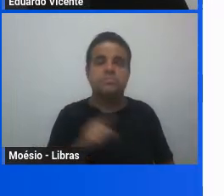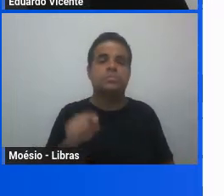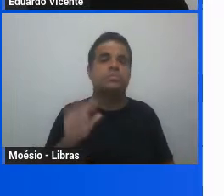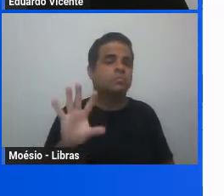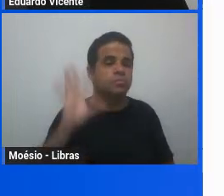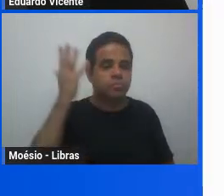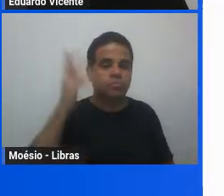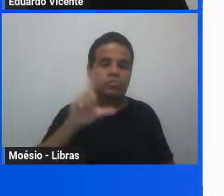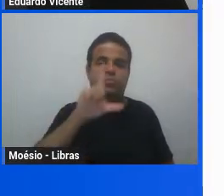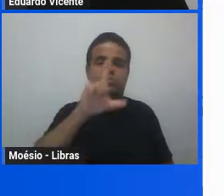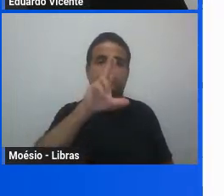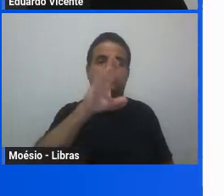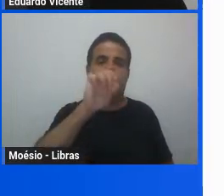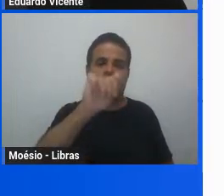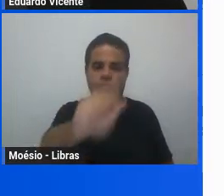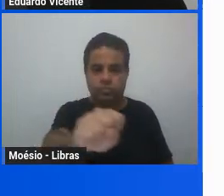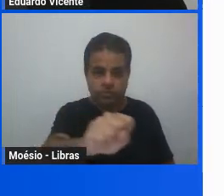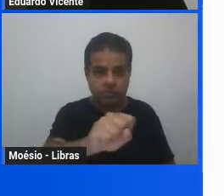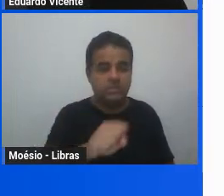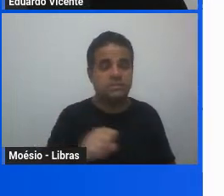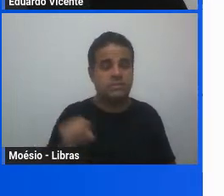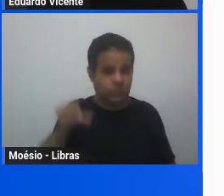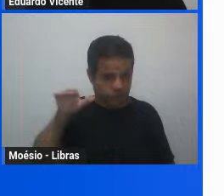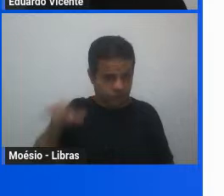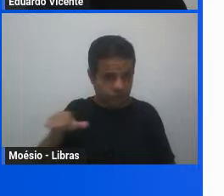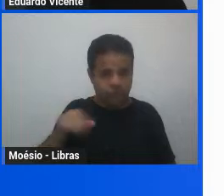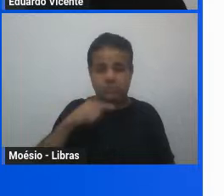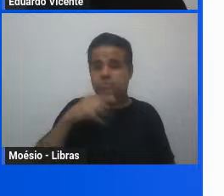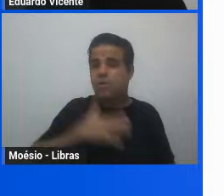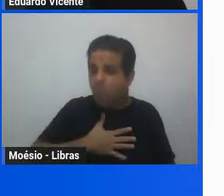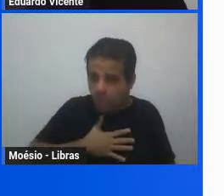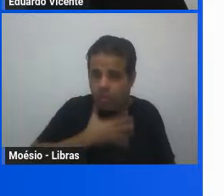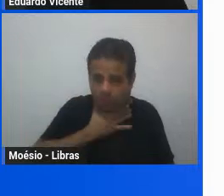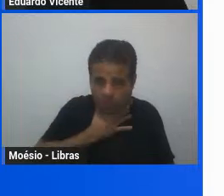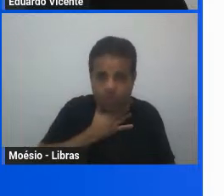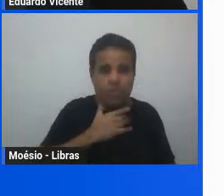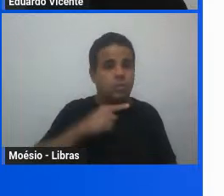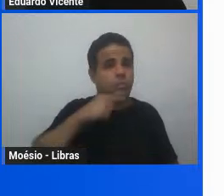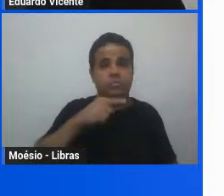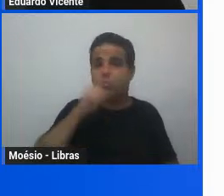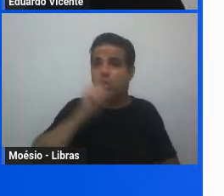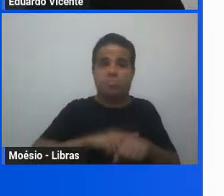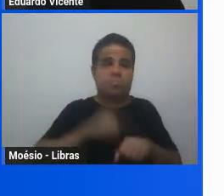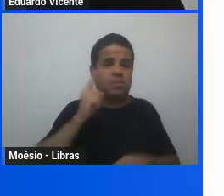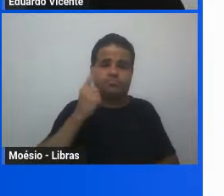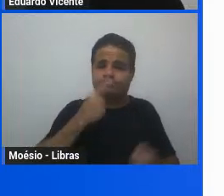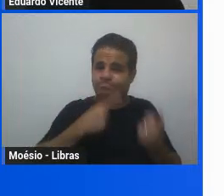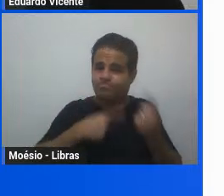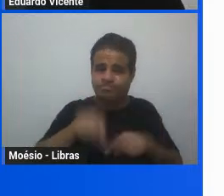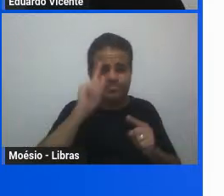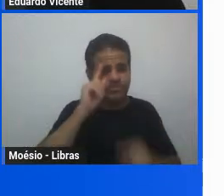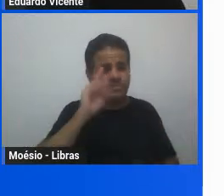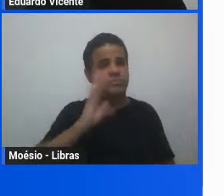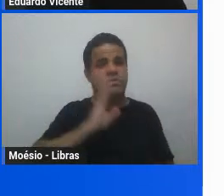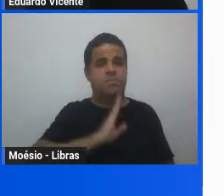aconteceu com o Lucas. Lucas se engasgou, não foi possível fazer a manobra de Heimlich, evoluiu para uma parada